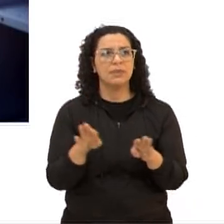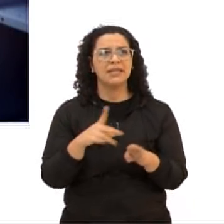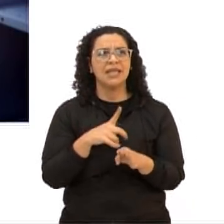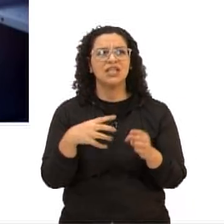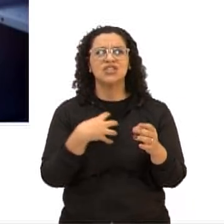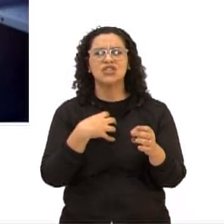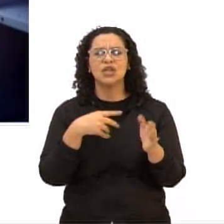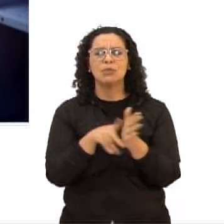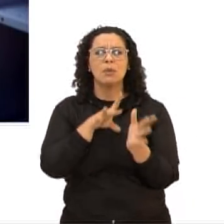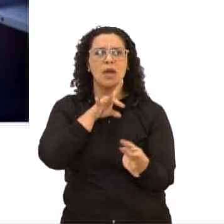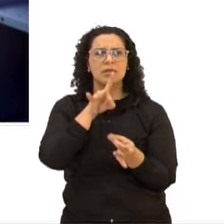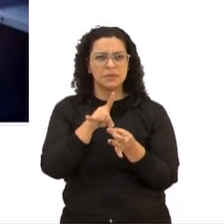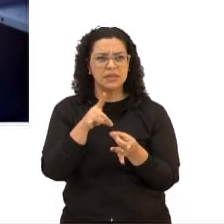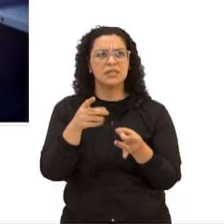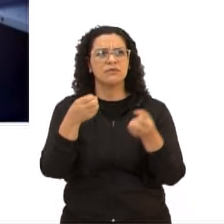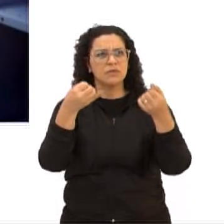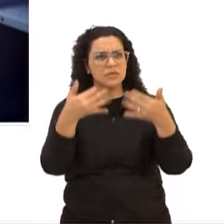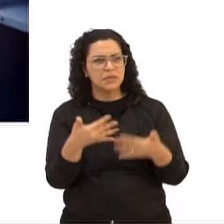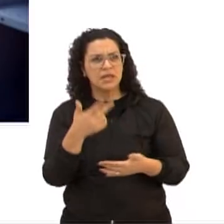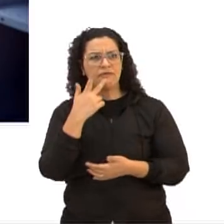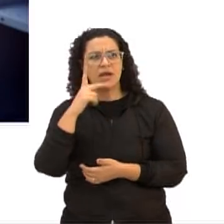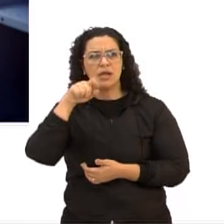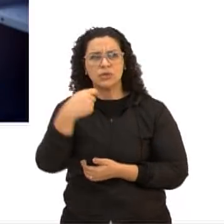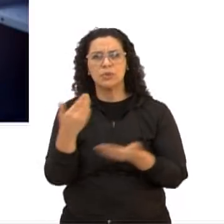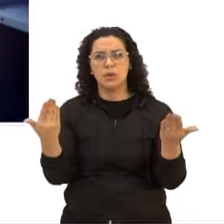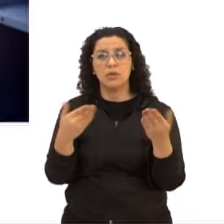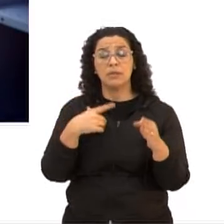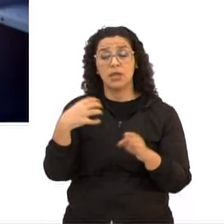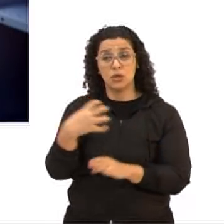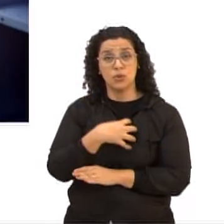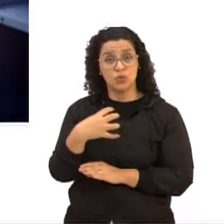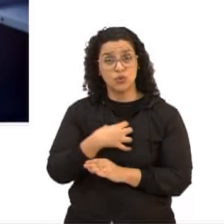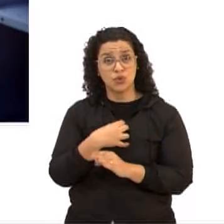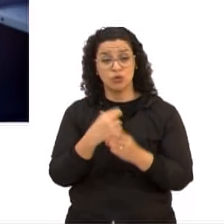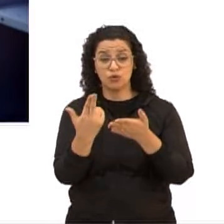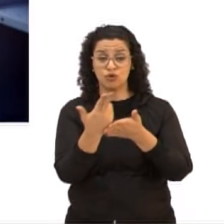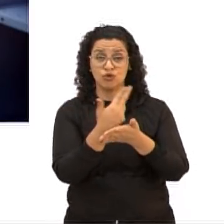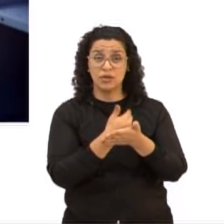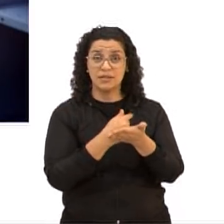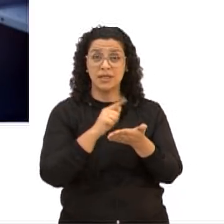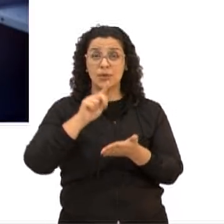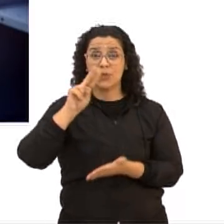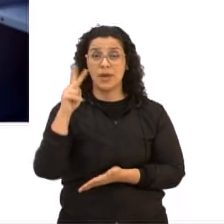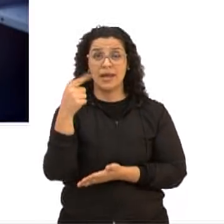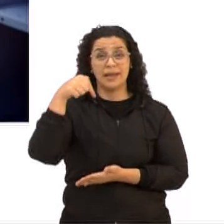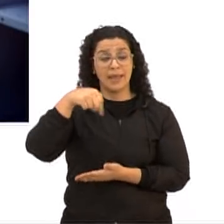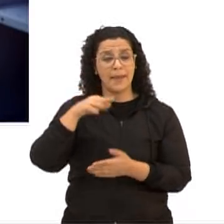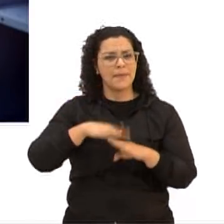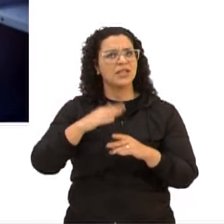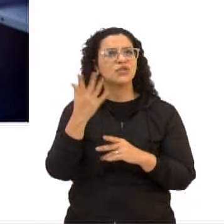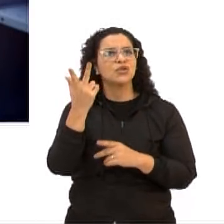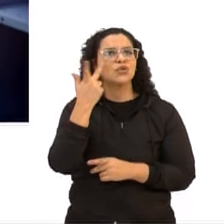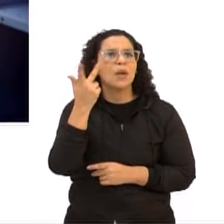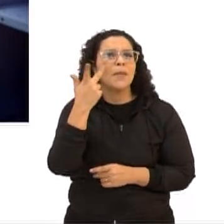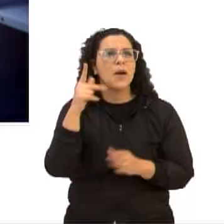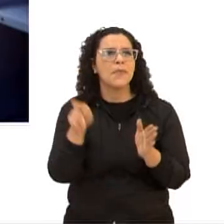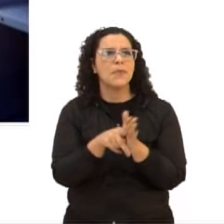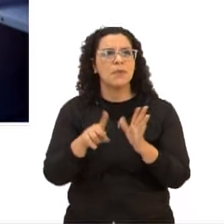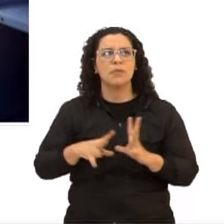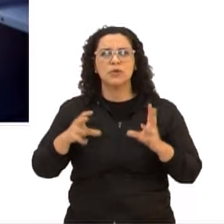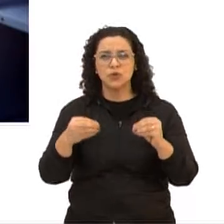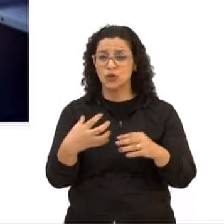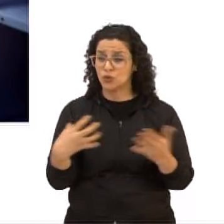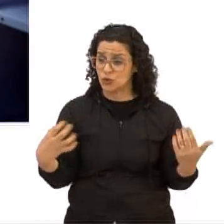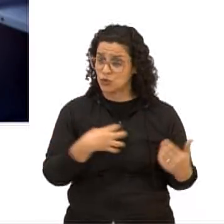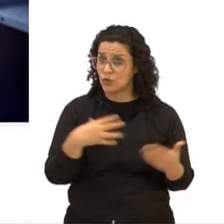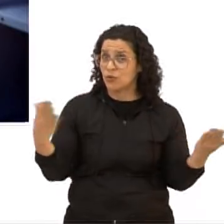umas especificações, assim, sabe? E é o estilo de quadrinho mais popular, né? Digamos assim, dentro de todos os